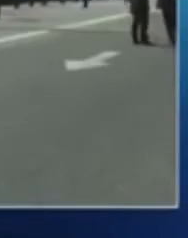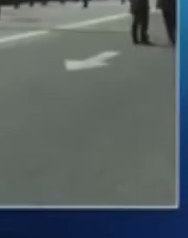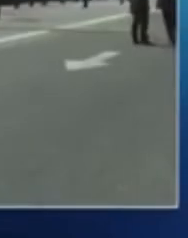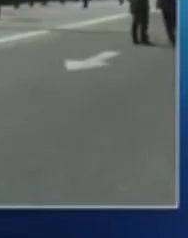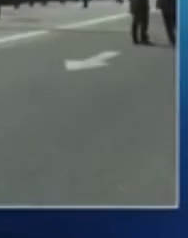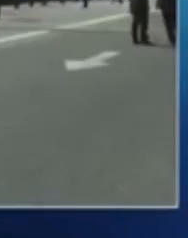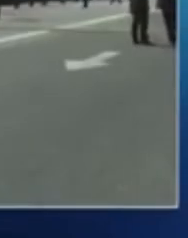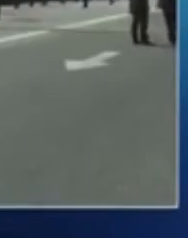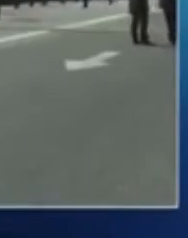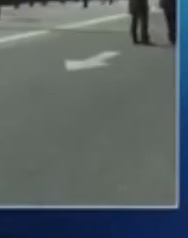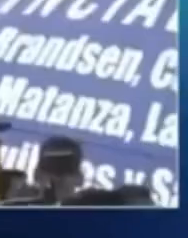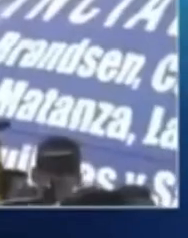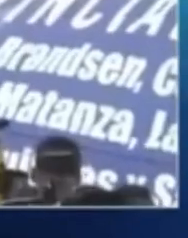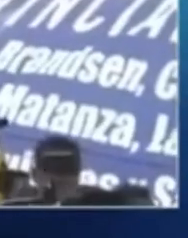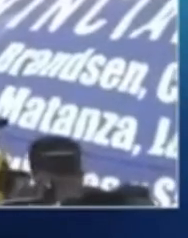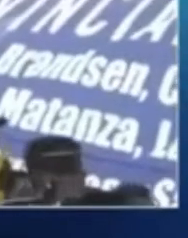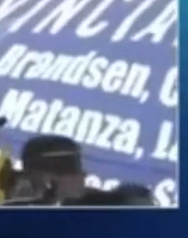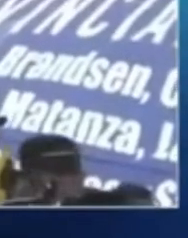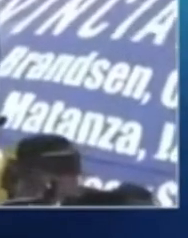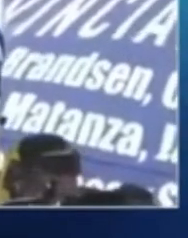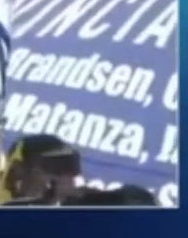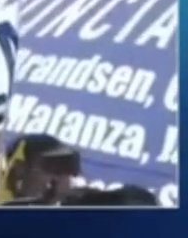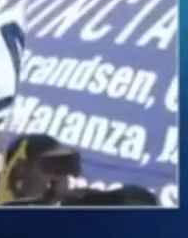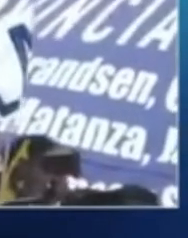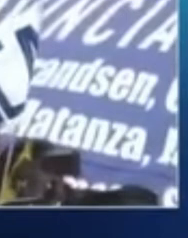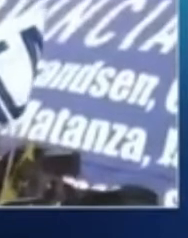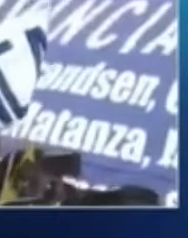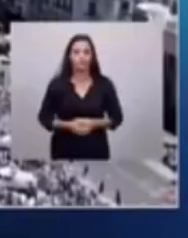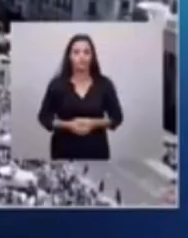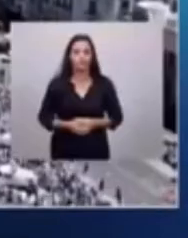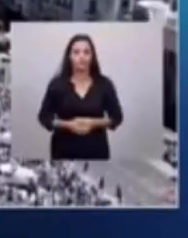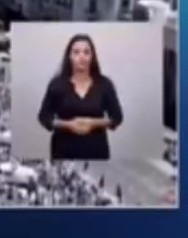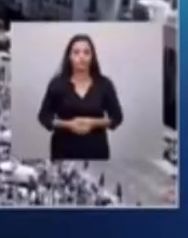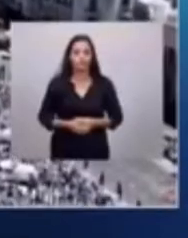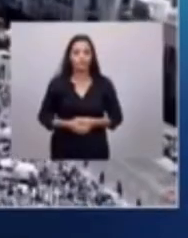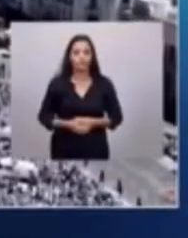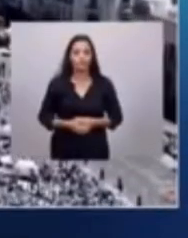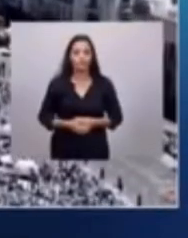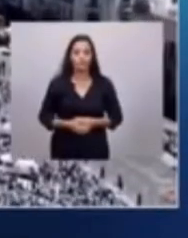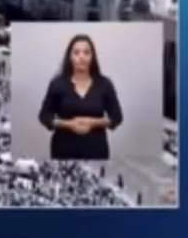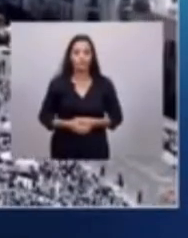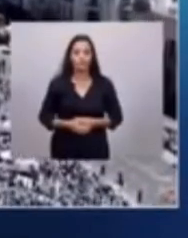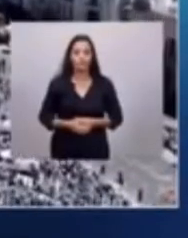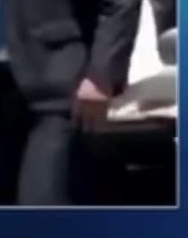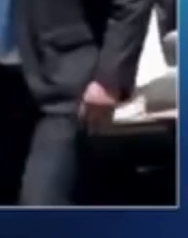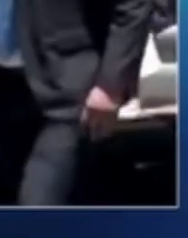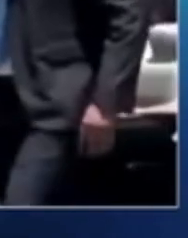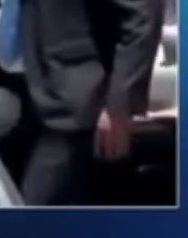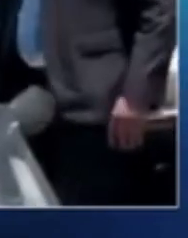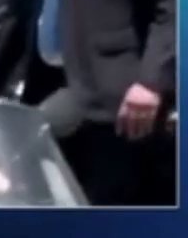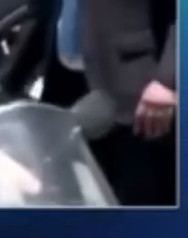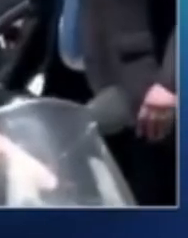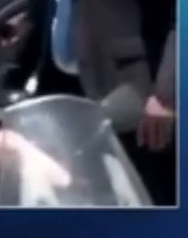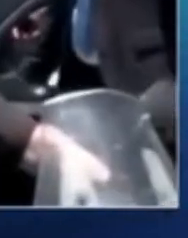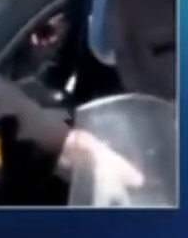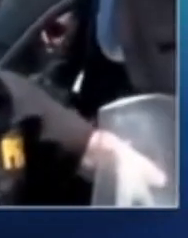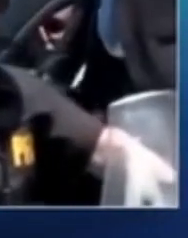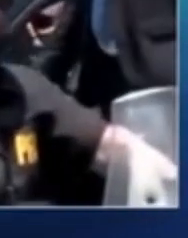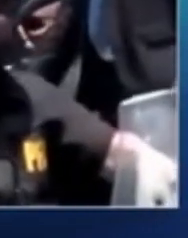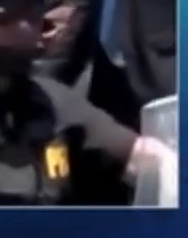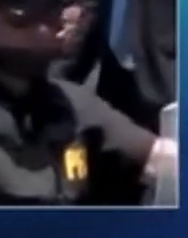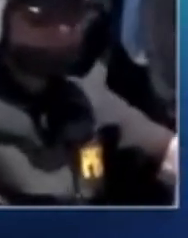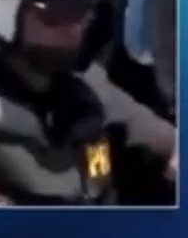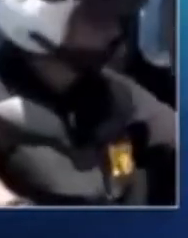muita repressão que é bastante preocupante caso ele se grave né e eu acho que de um outro lado